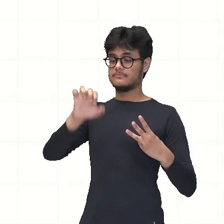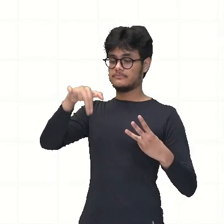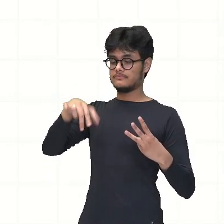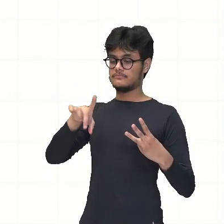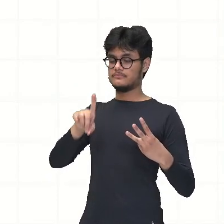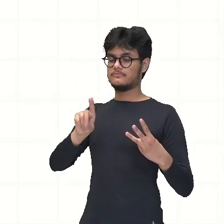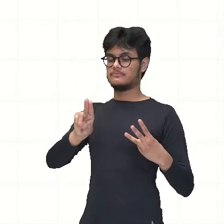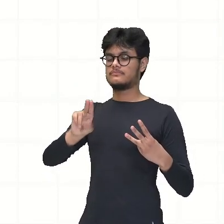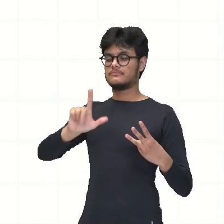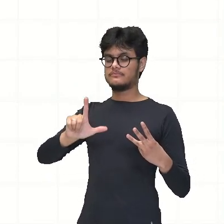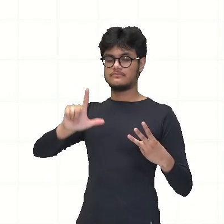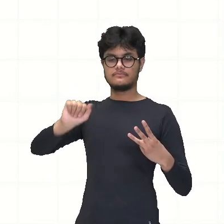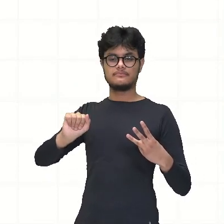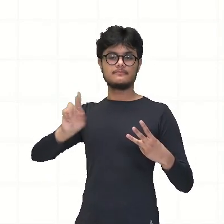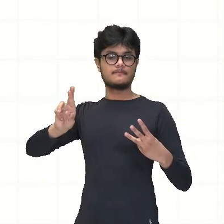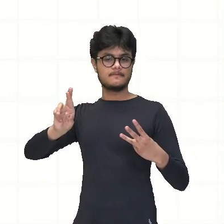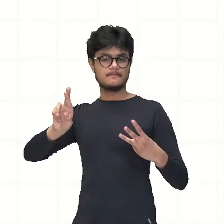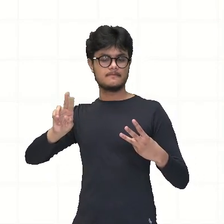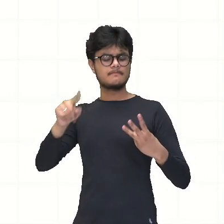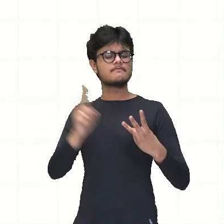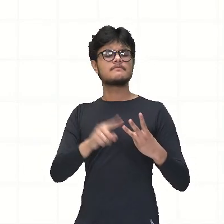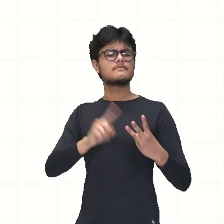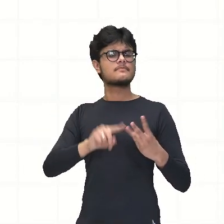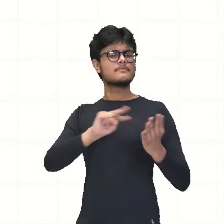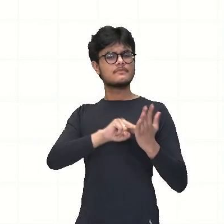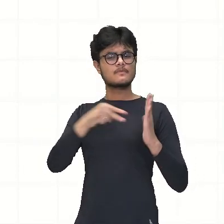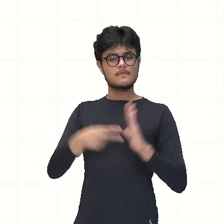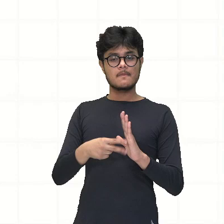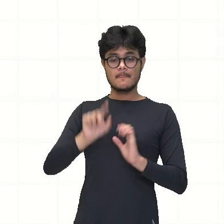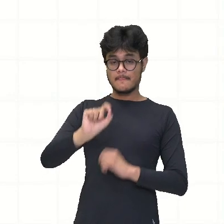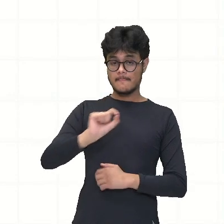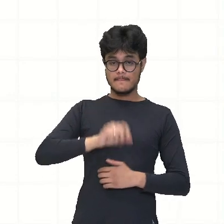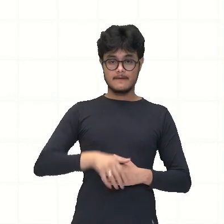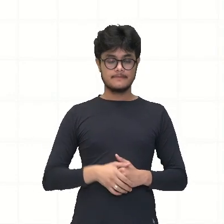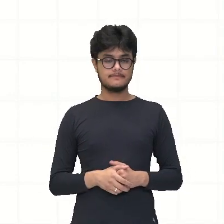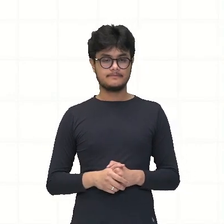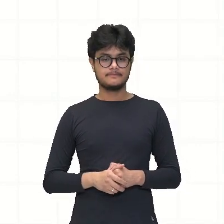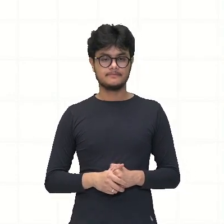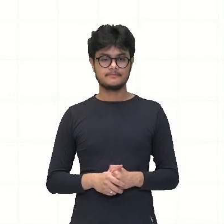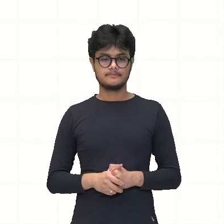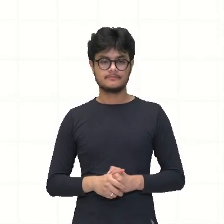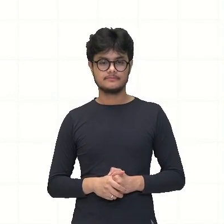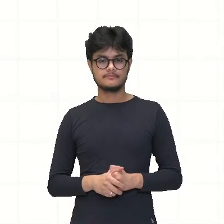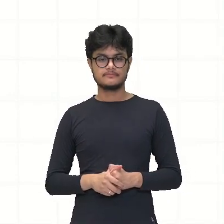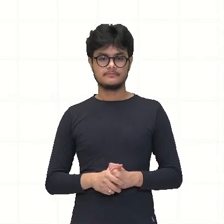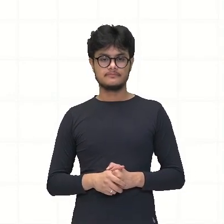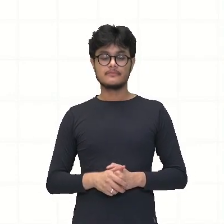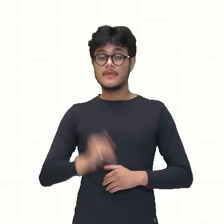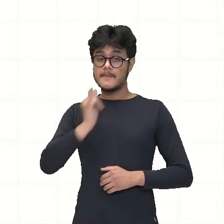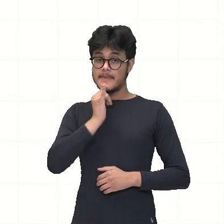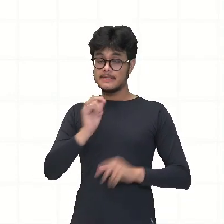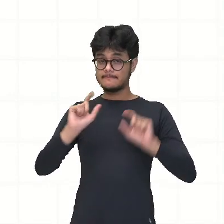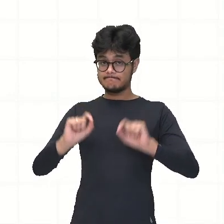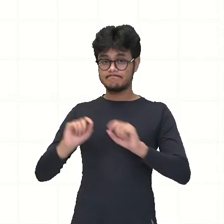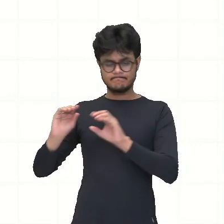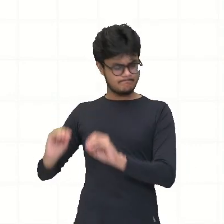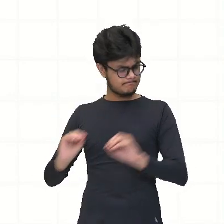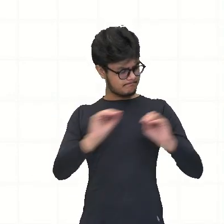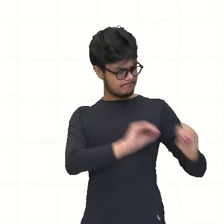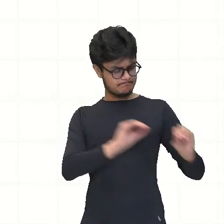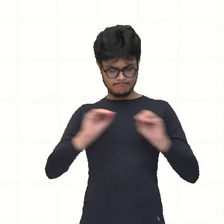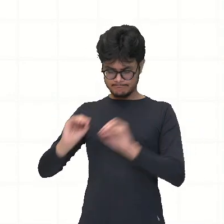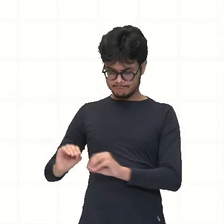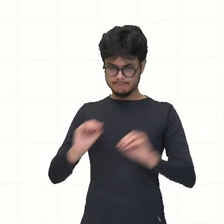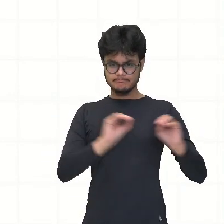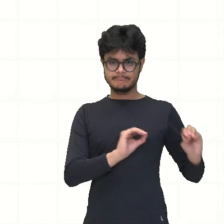temporária. E aqui, olha, a gente também tem um outro processo, um outro fluxo, que é a migração pendular, que é o deslocamento